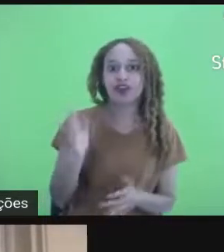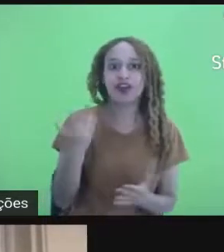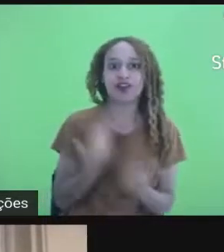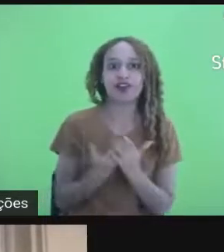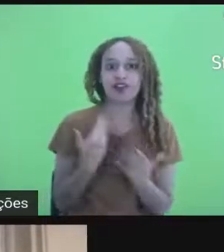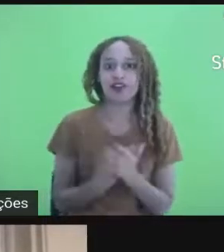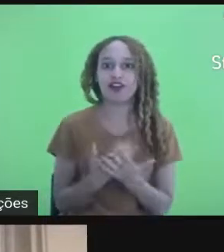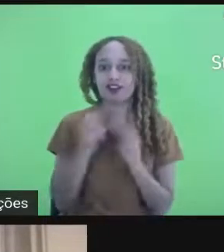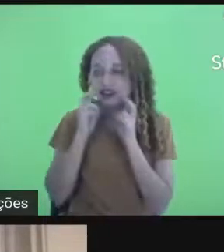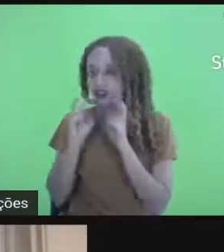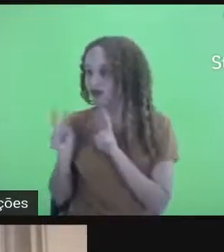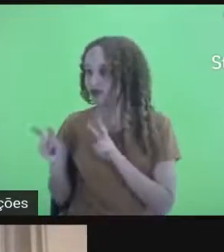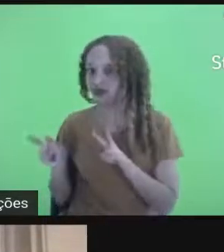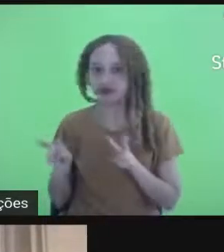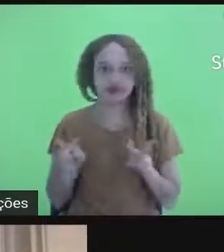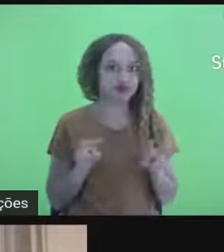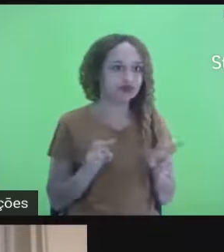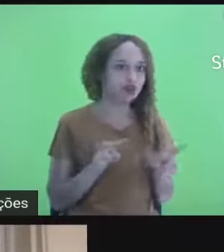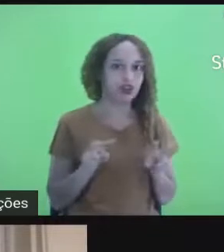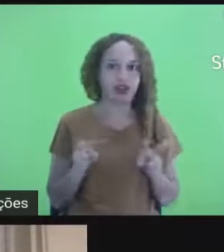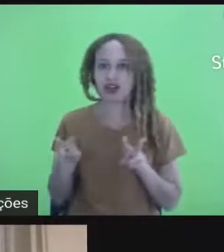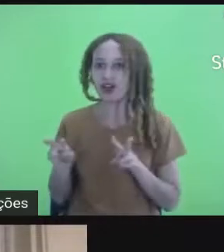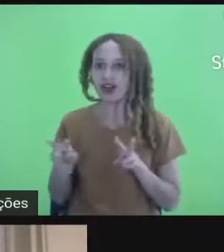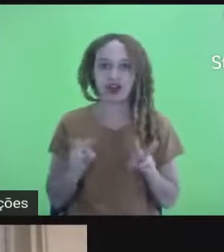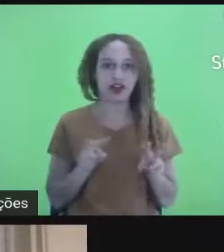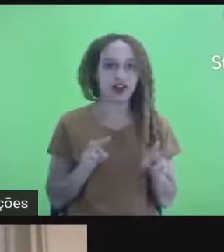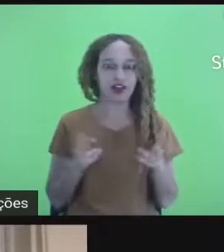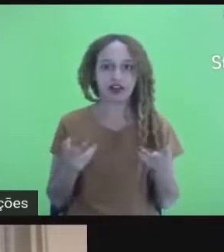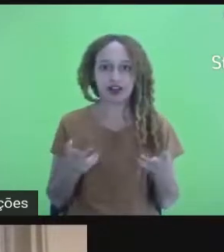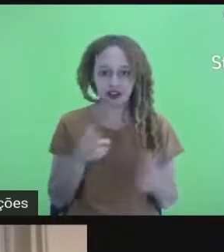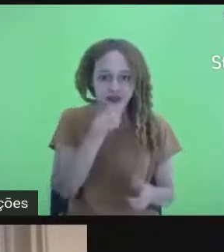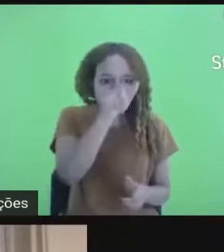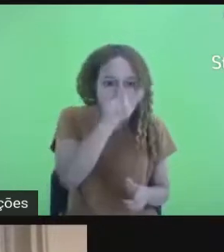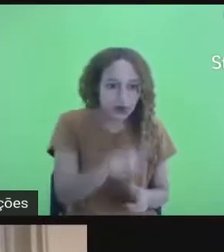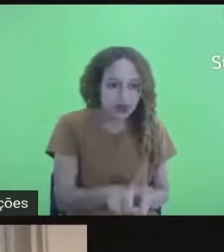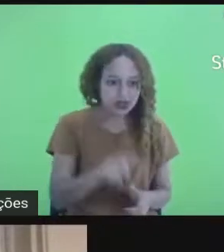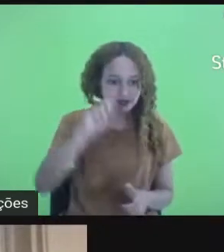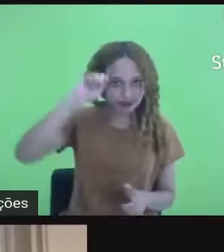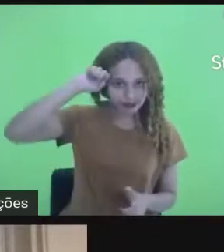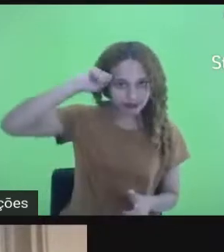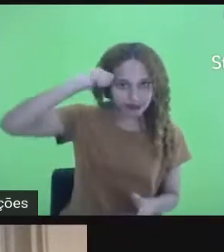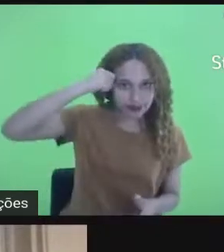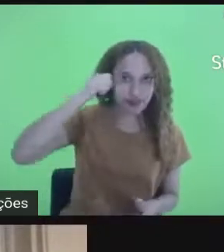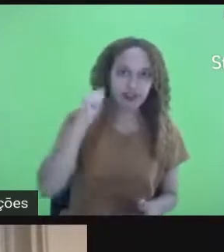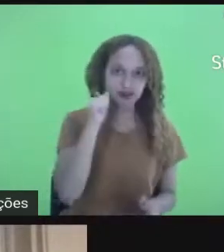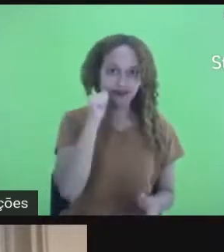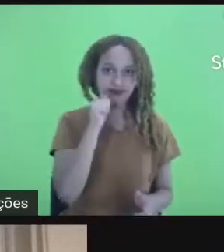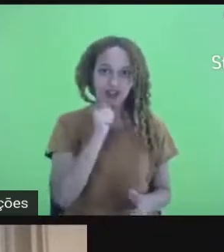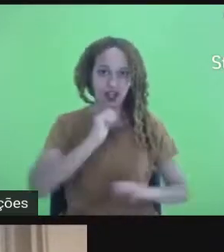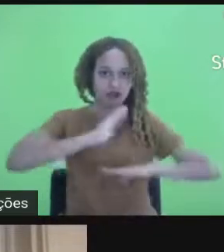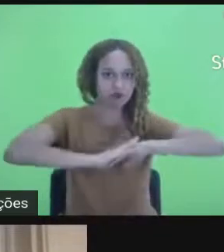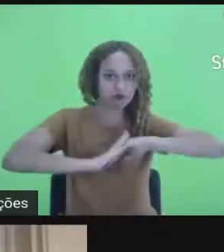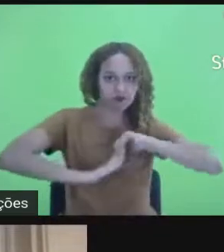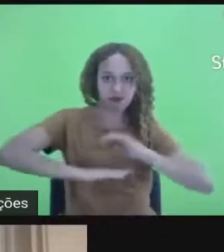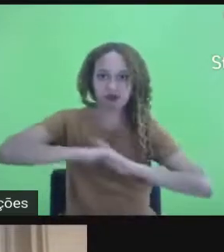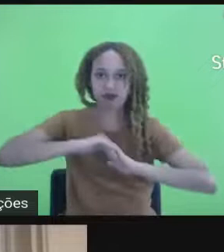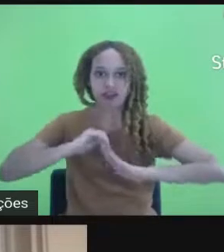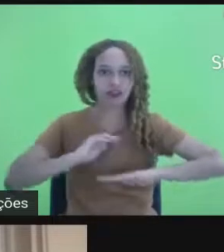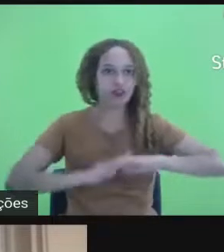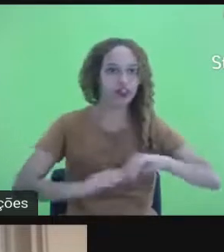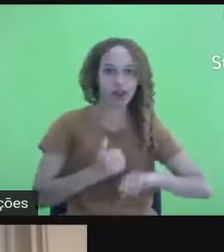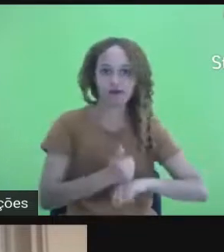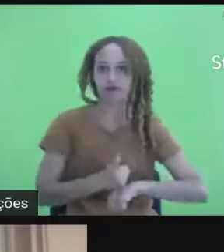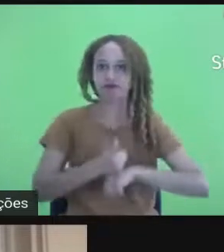que nós não temos uma representação negra enquanto profissional. Eu,